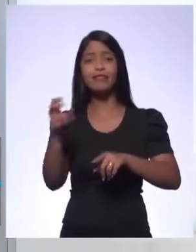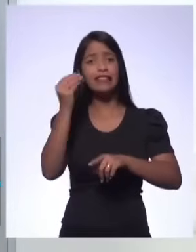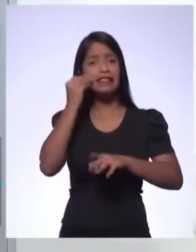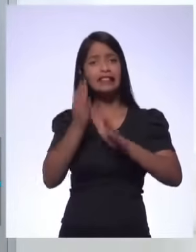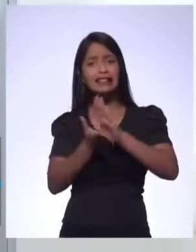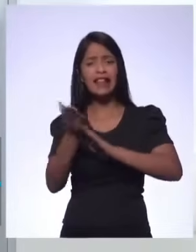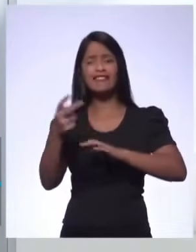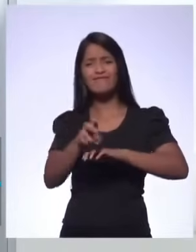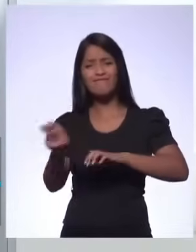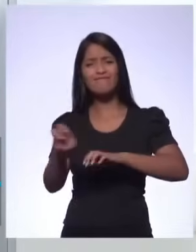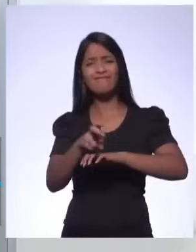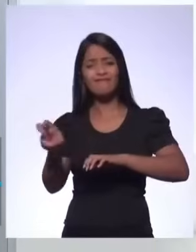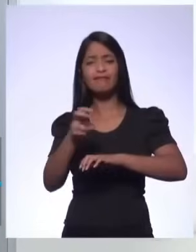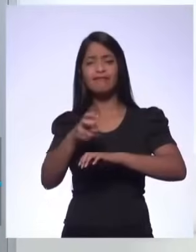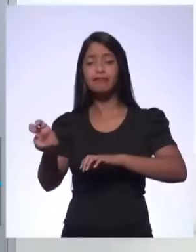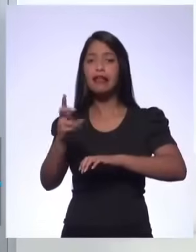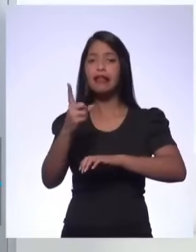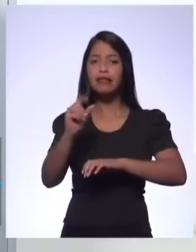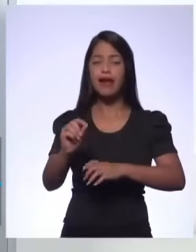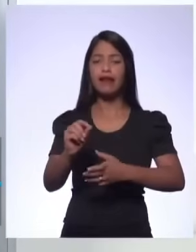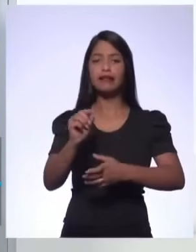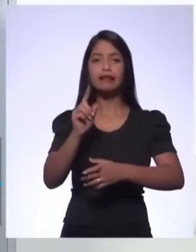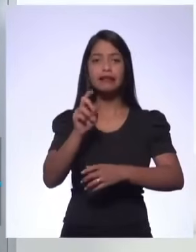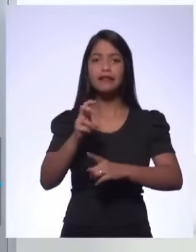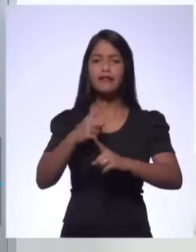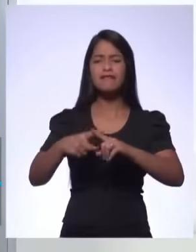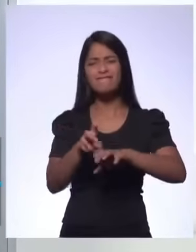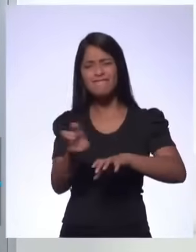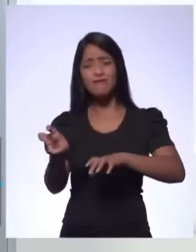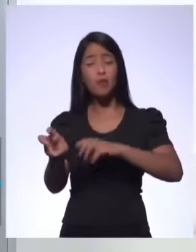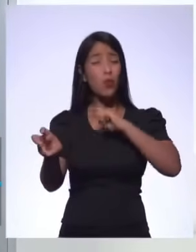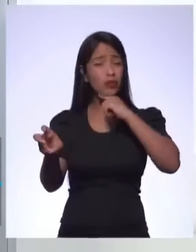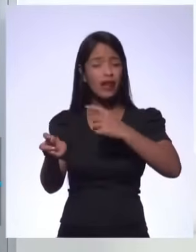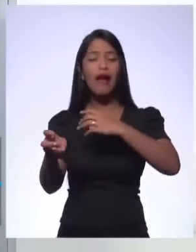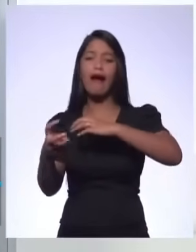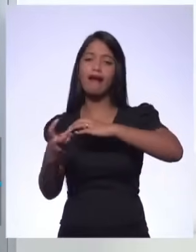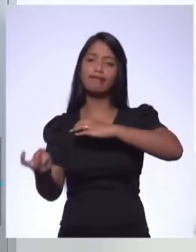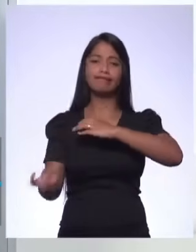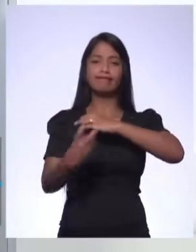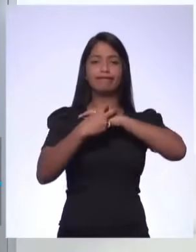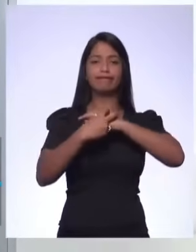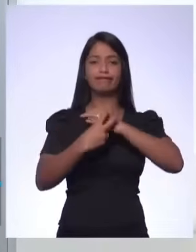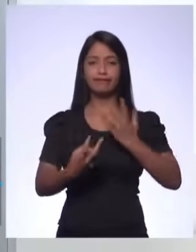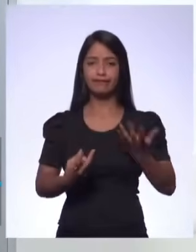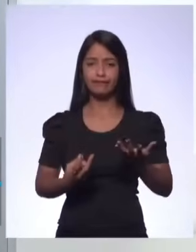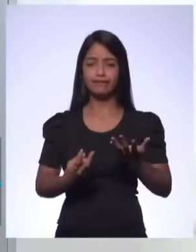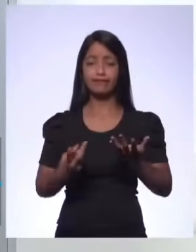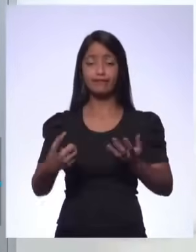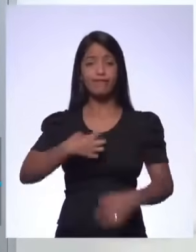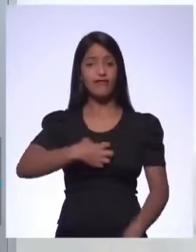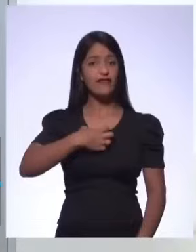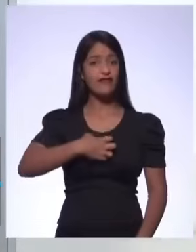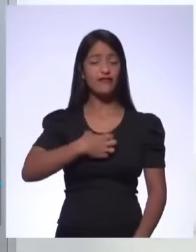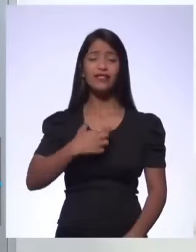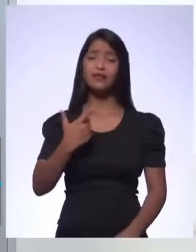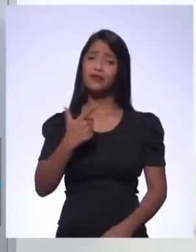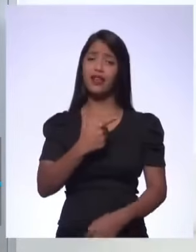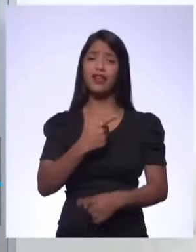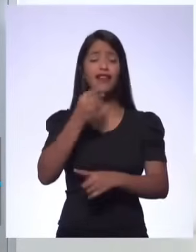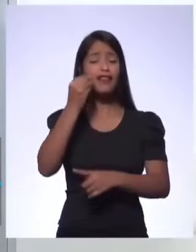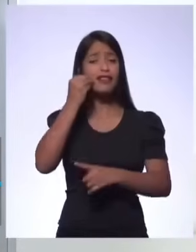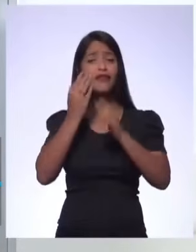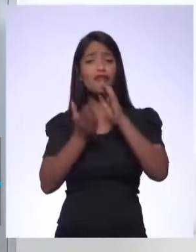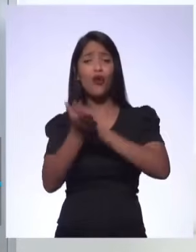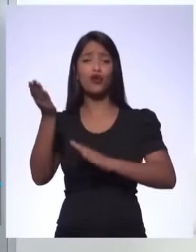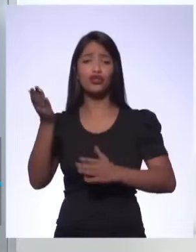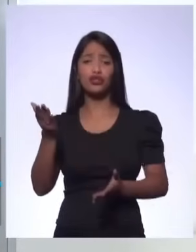antes de dar a primeira mordida na bota da pessoa. Então, assim, é um animal que ele não é agressivo, ele vai tentar fugir. Agora, se não tiver como